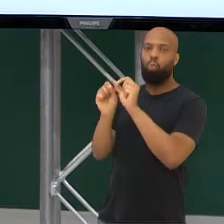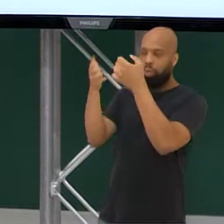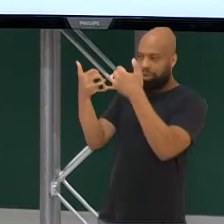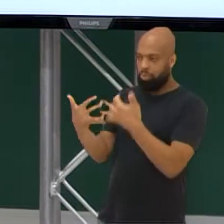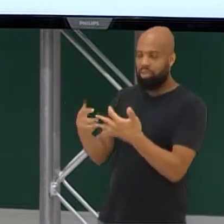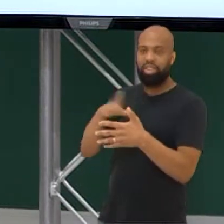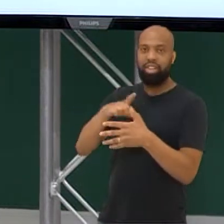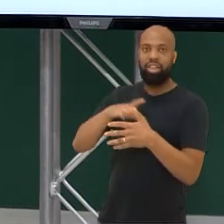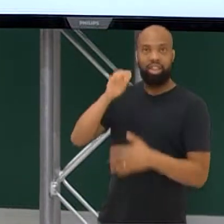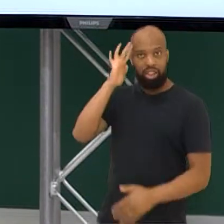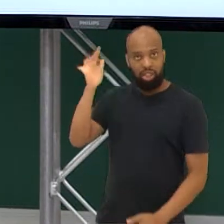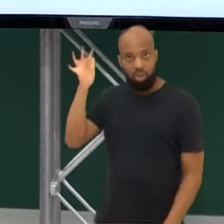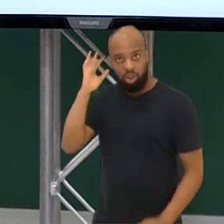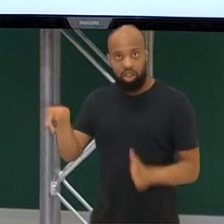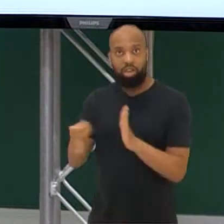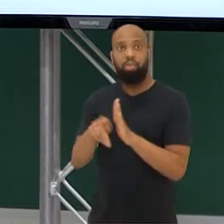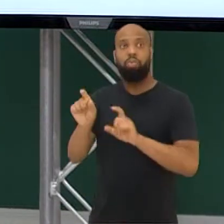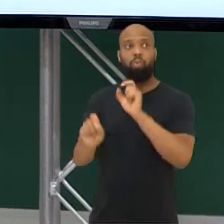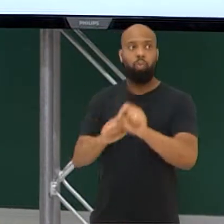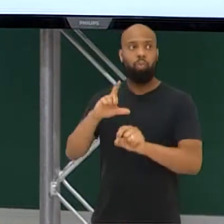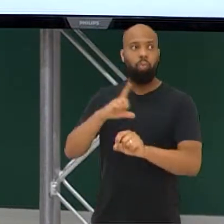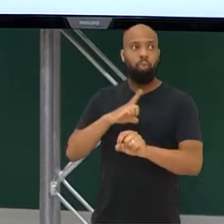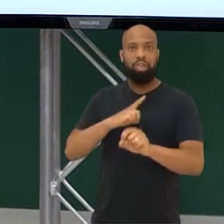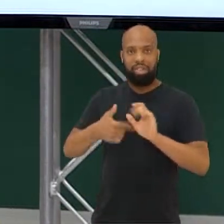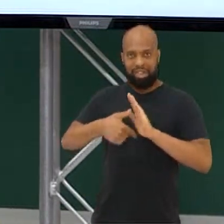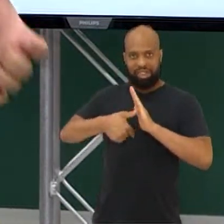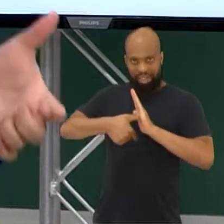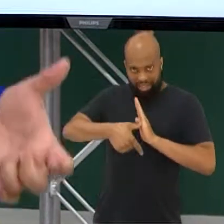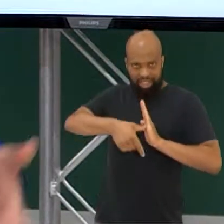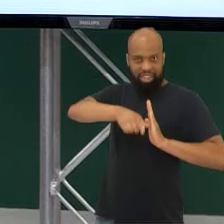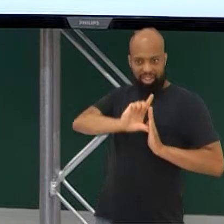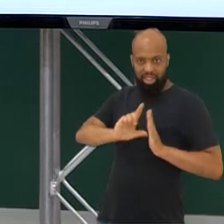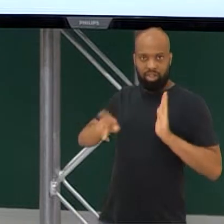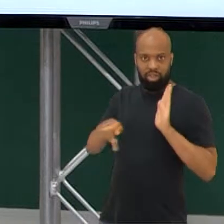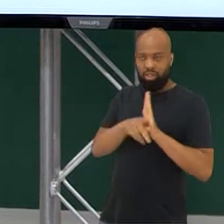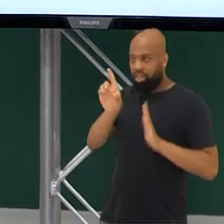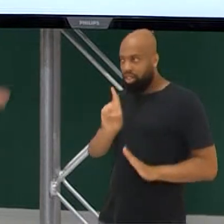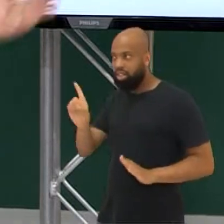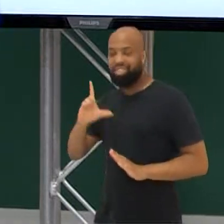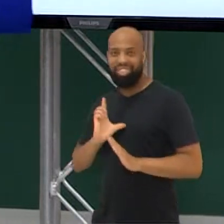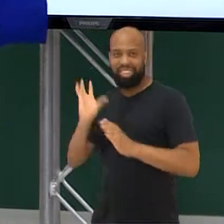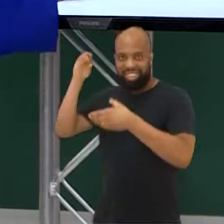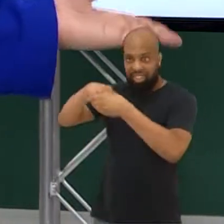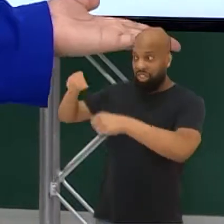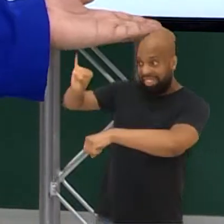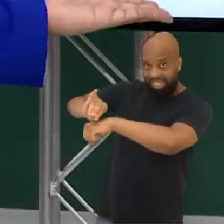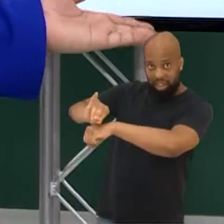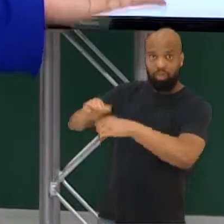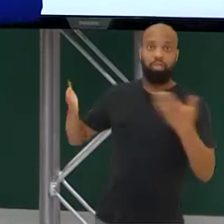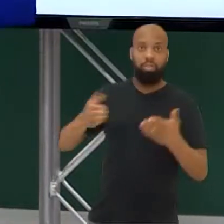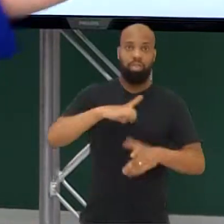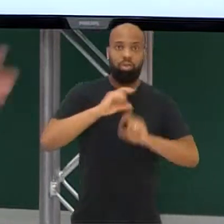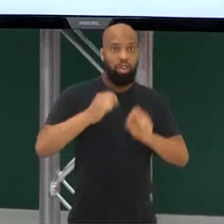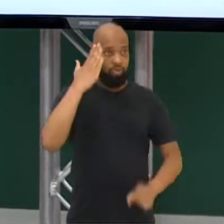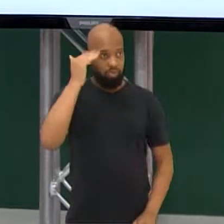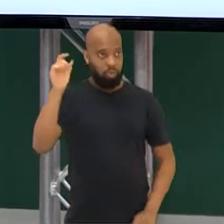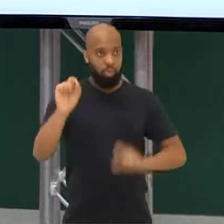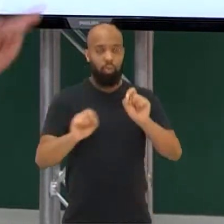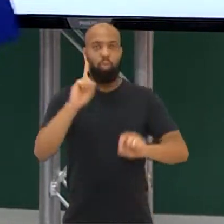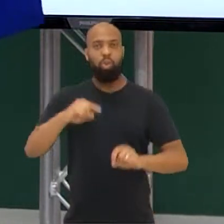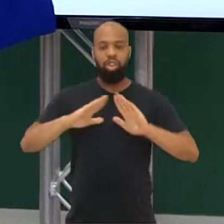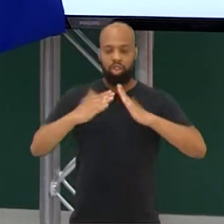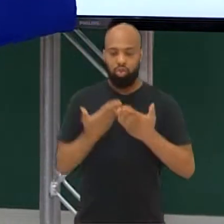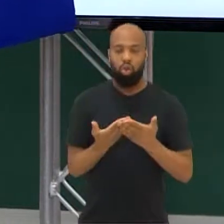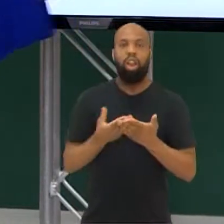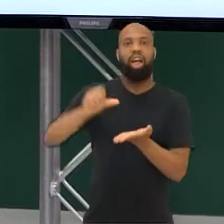naquela teoria heliocêntrica, mas agora já com uma base filosófica por trás. E aqui a famosíssima Escola de Atenas,